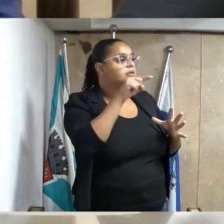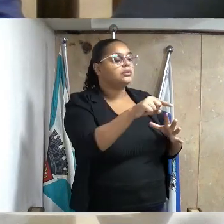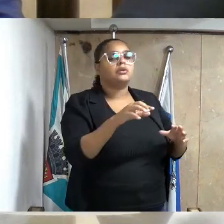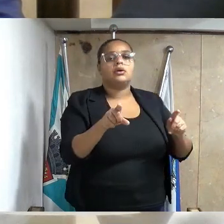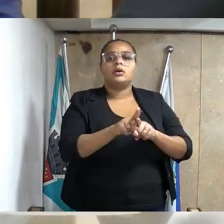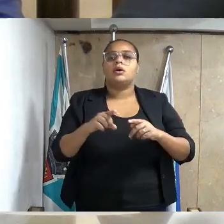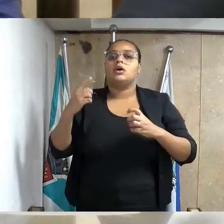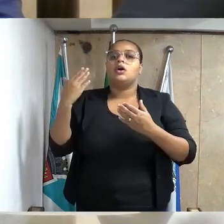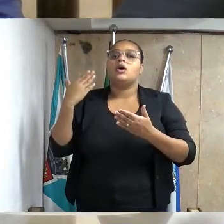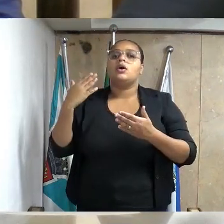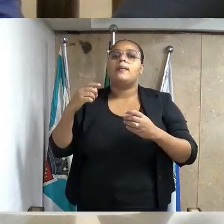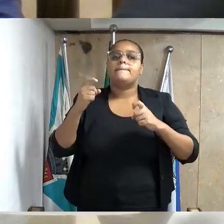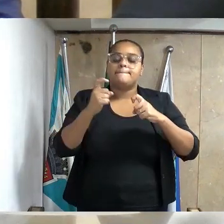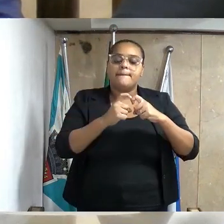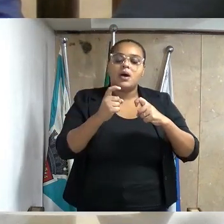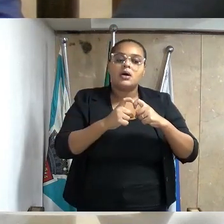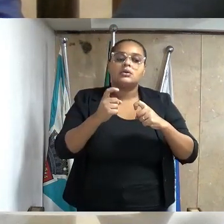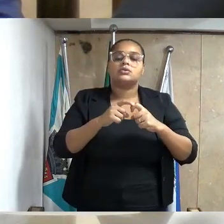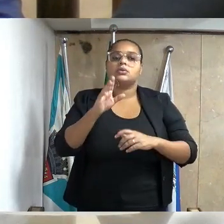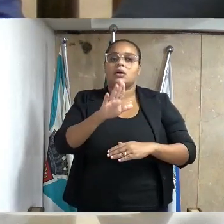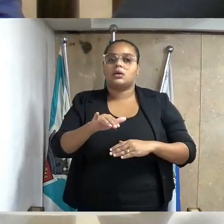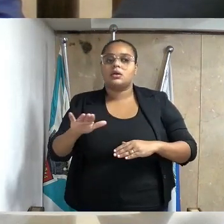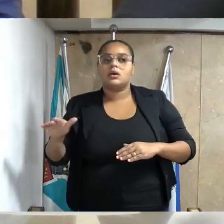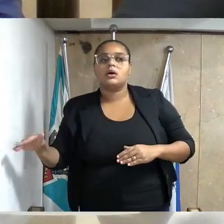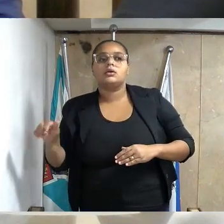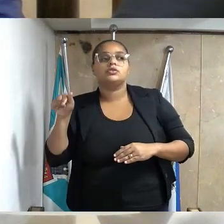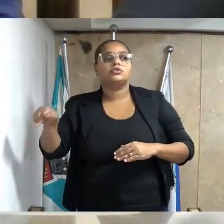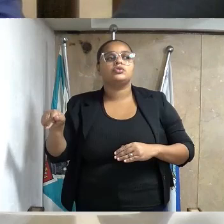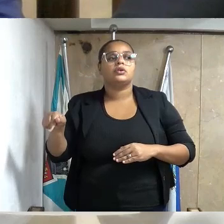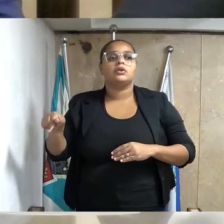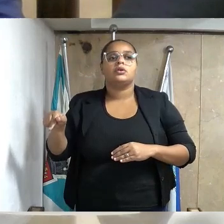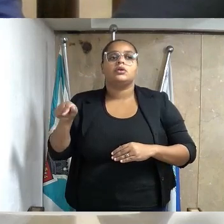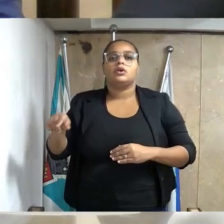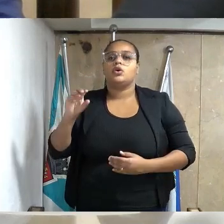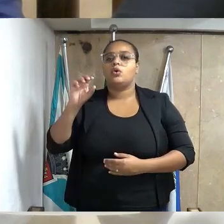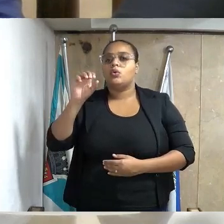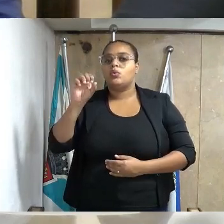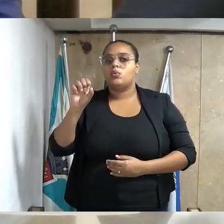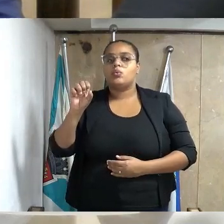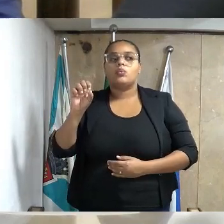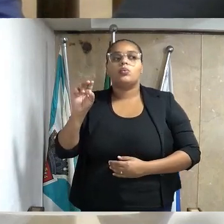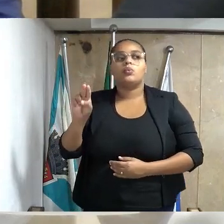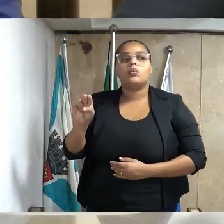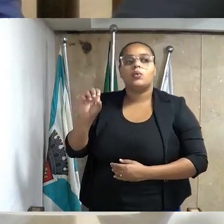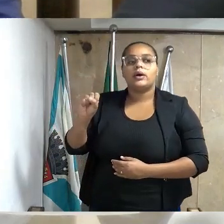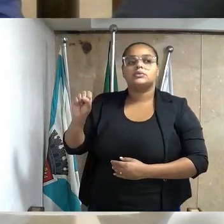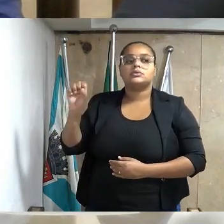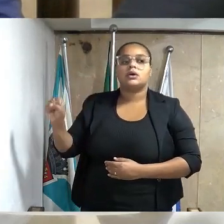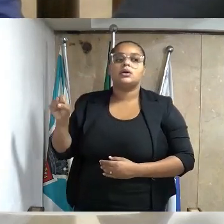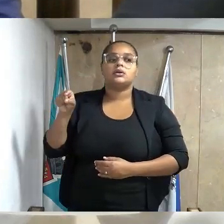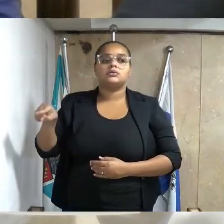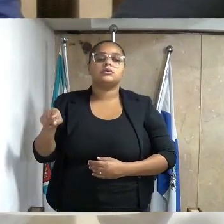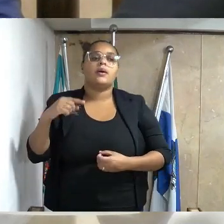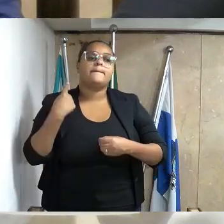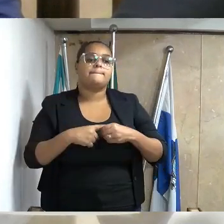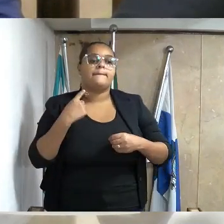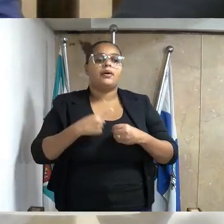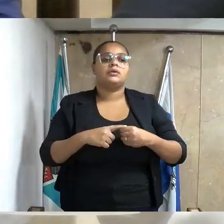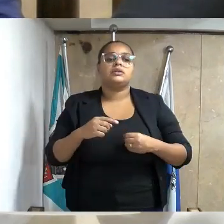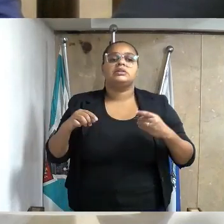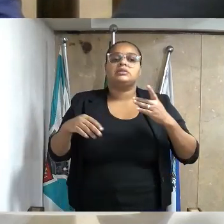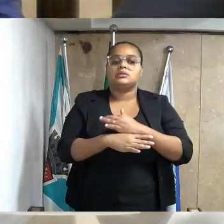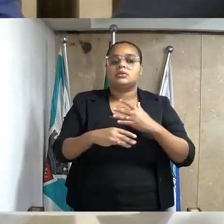pediatra para atuar na unidade de saúde e família, o SF Cidade dos Meninos, localizado no bairro Cidade dos